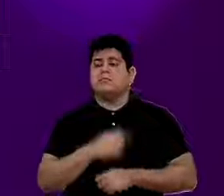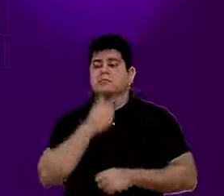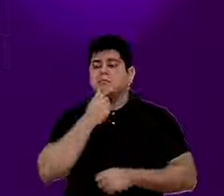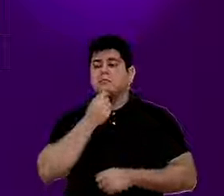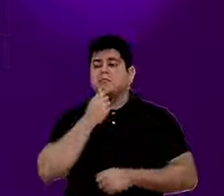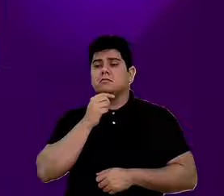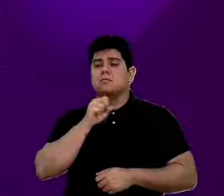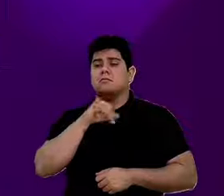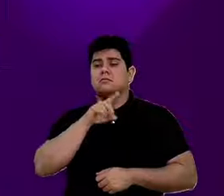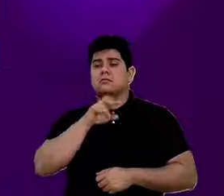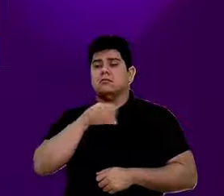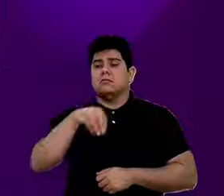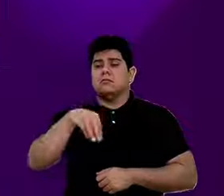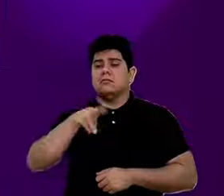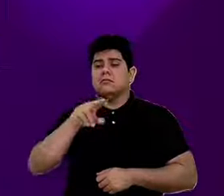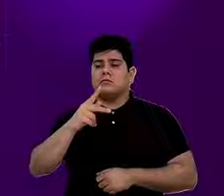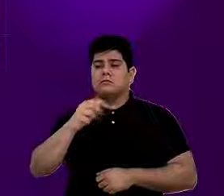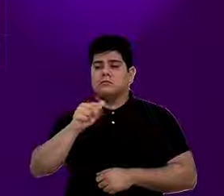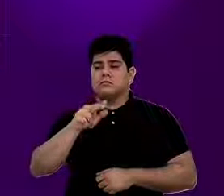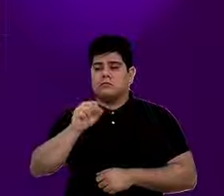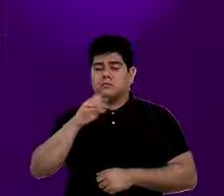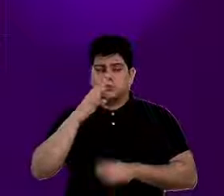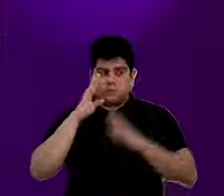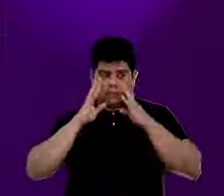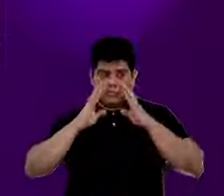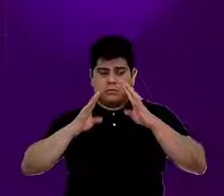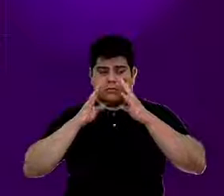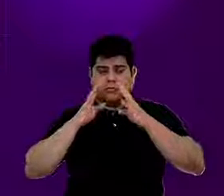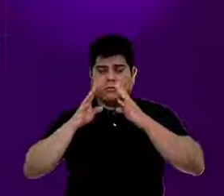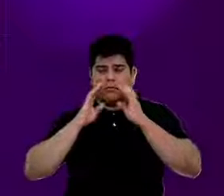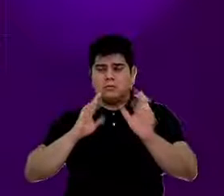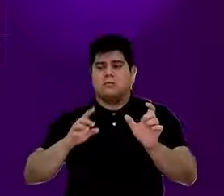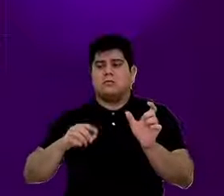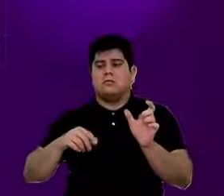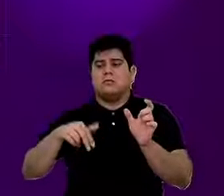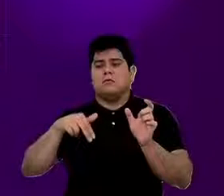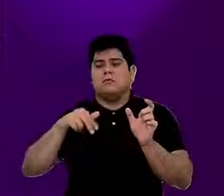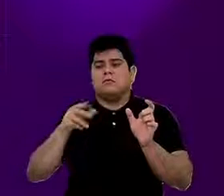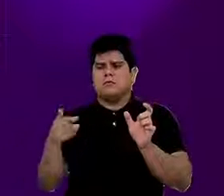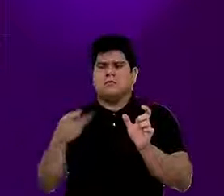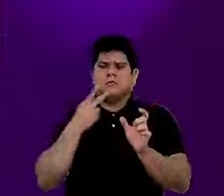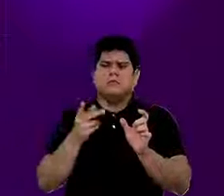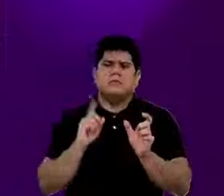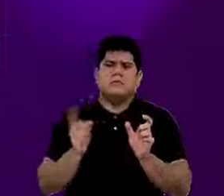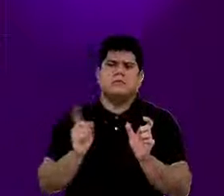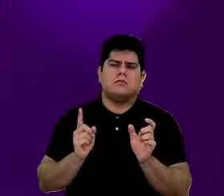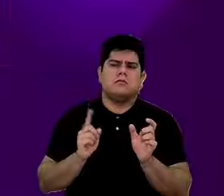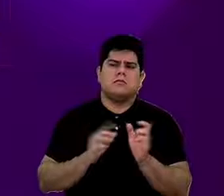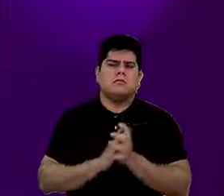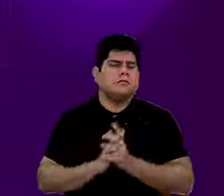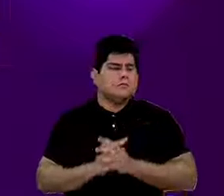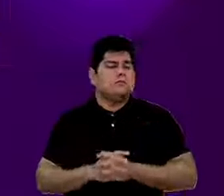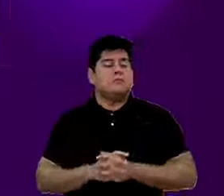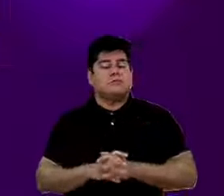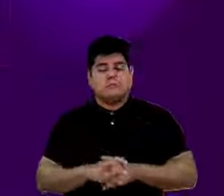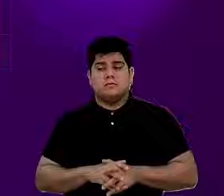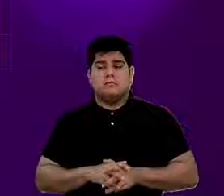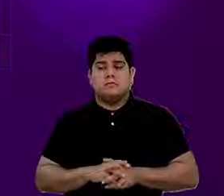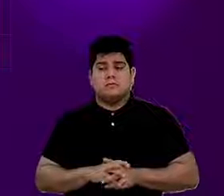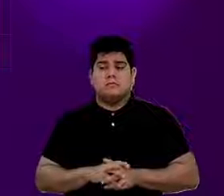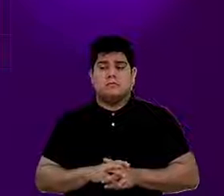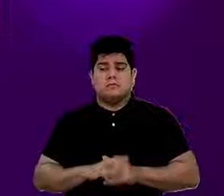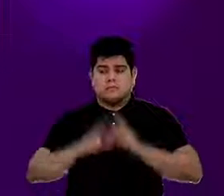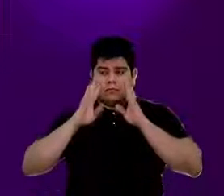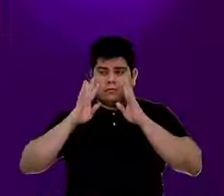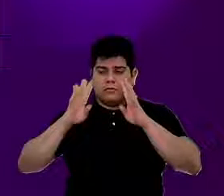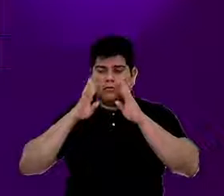muito importante prestar atenção à palavra não dita, aos atos do paciente. Ouvir é